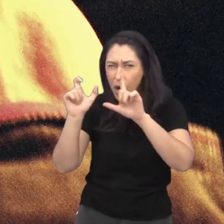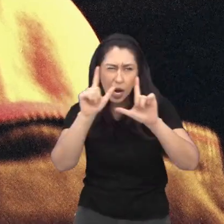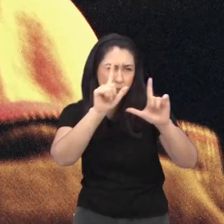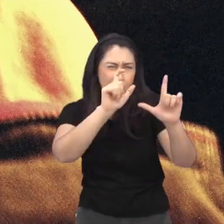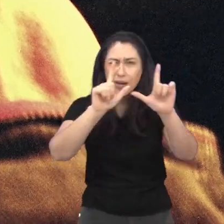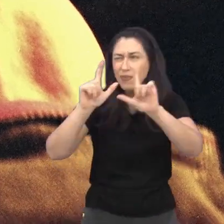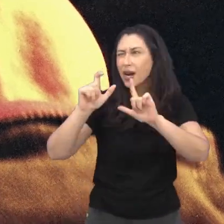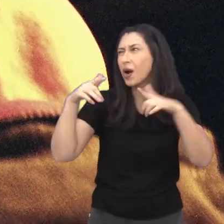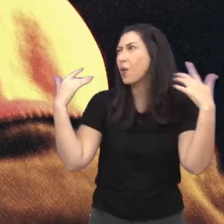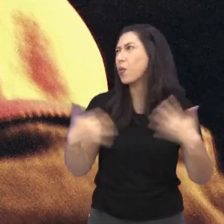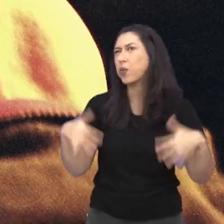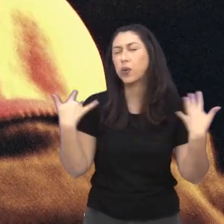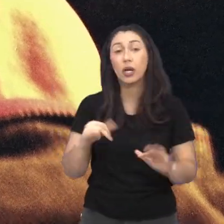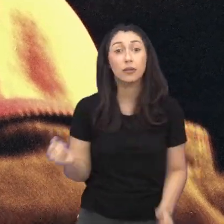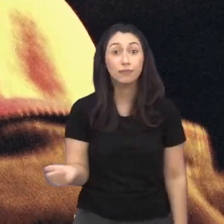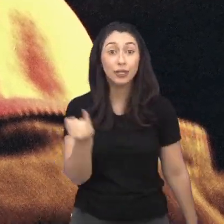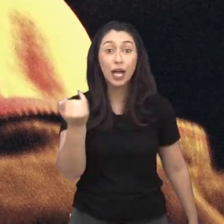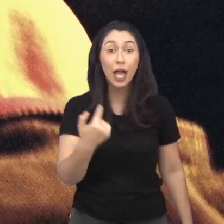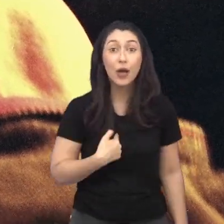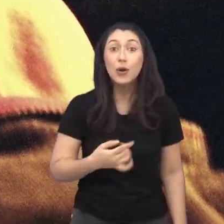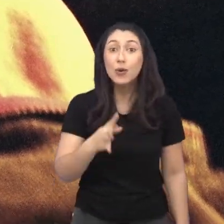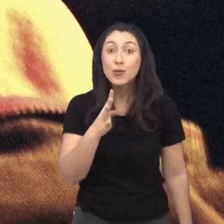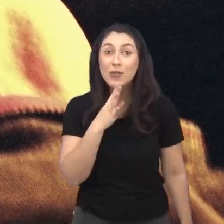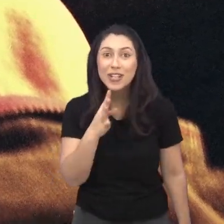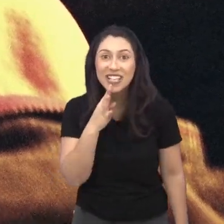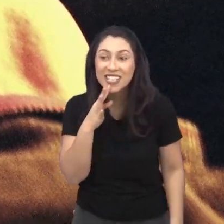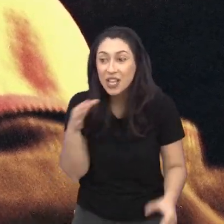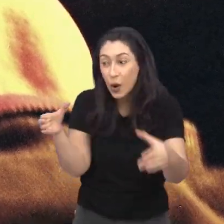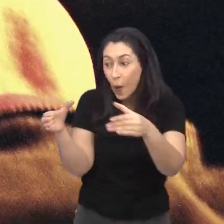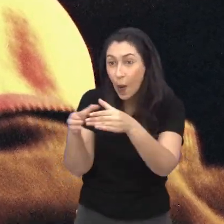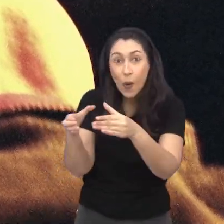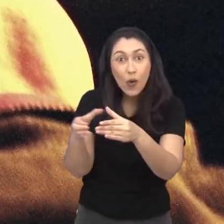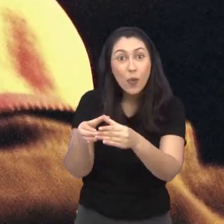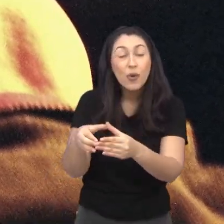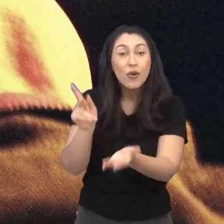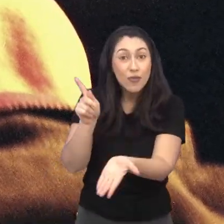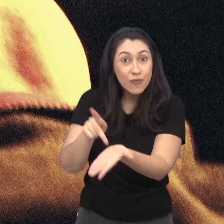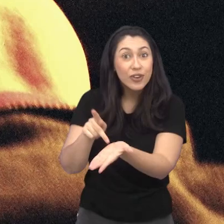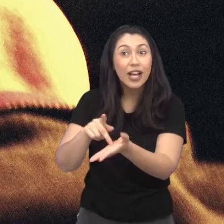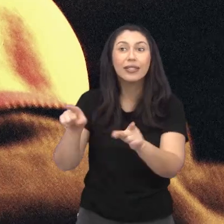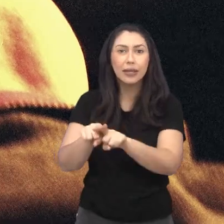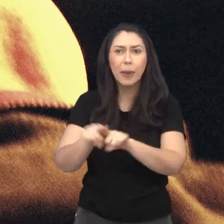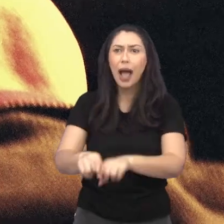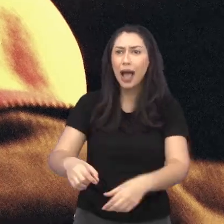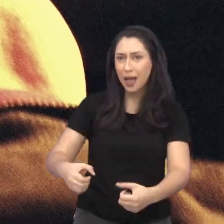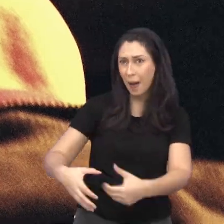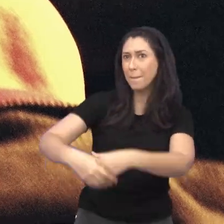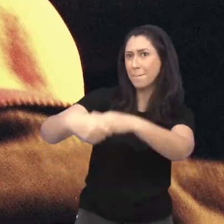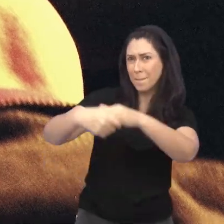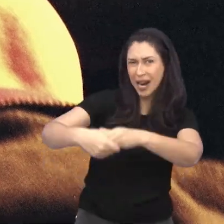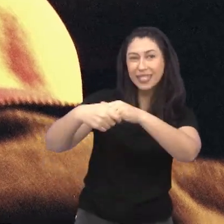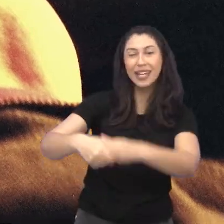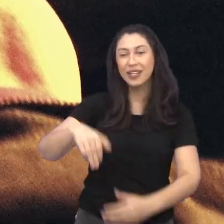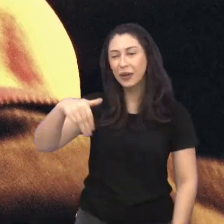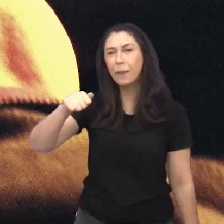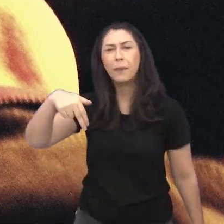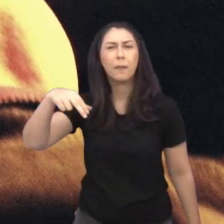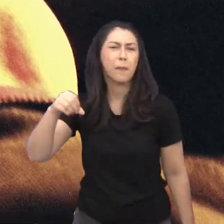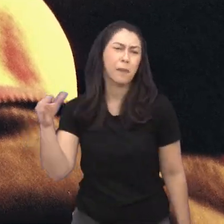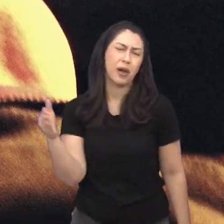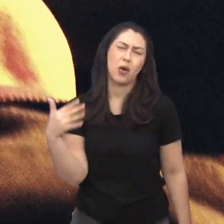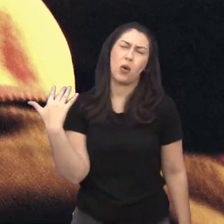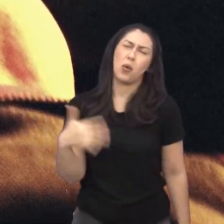pra mim foi quando eu conheci o crew, a equipe do Racionais, e também quando eu apertei a mão do Mano Brown. Aí eu zerei a vida. Eu falei, nossa,